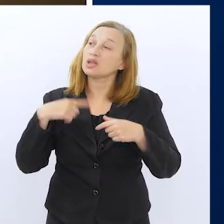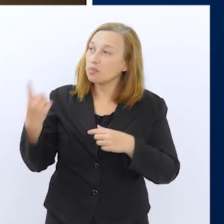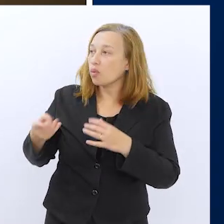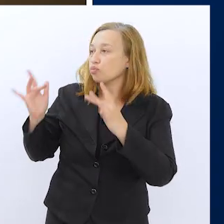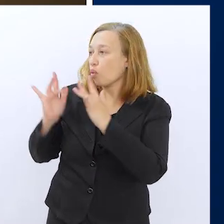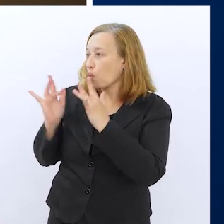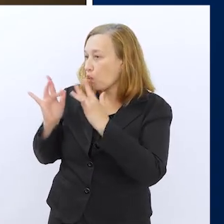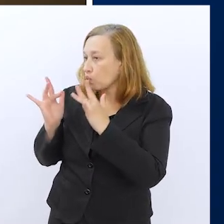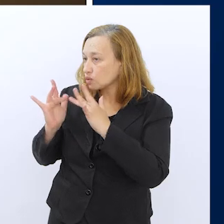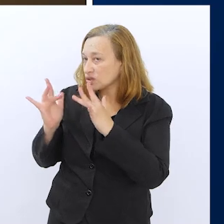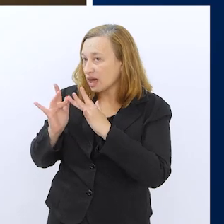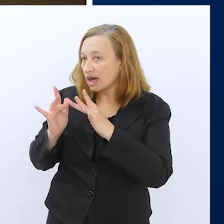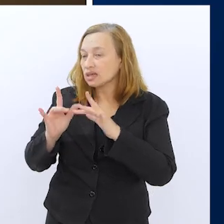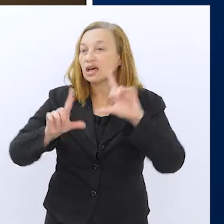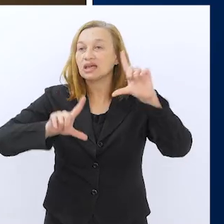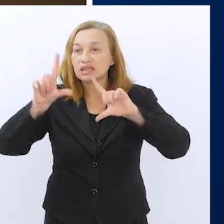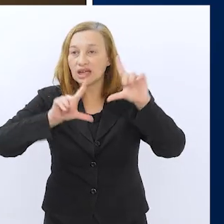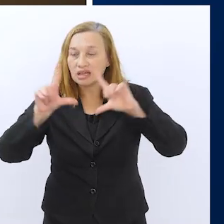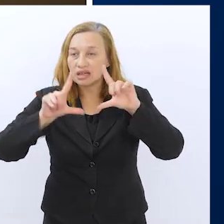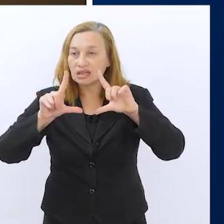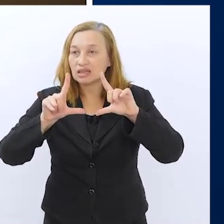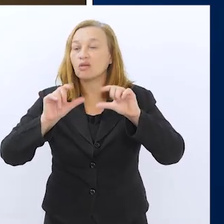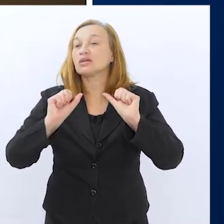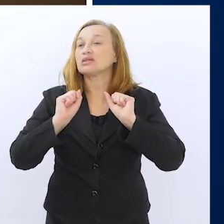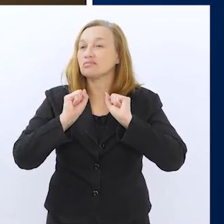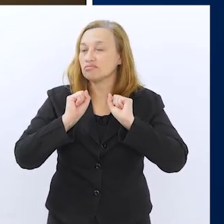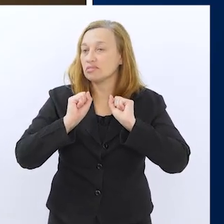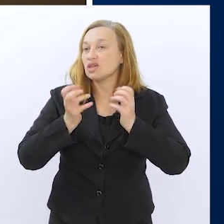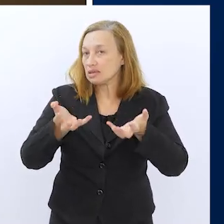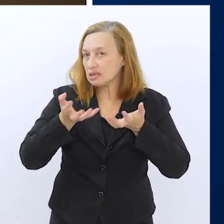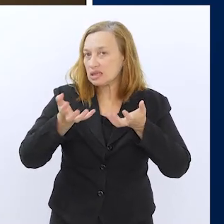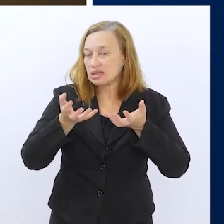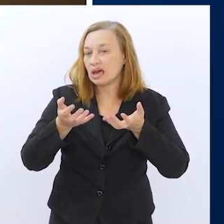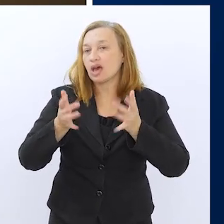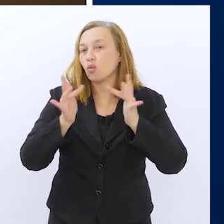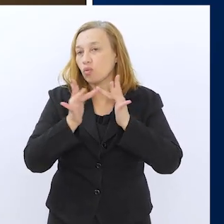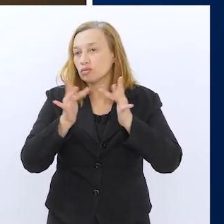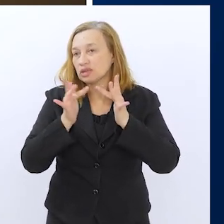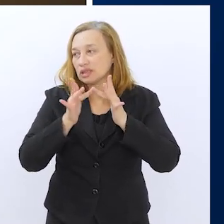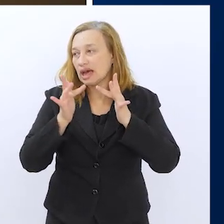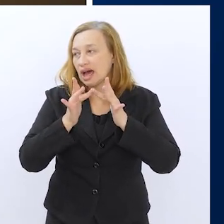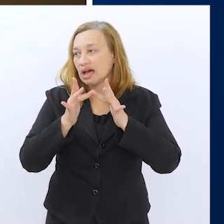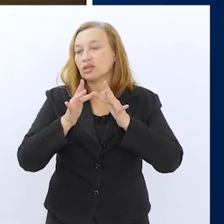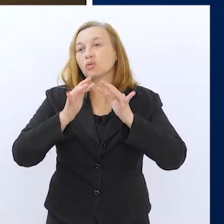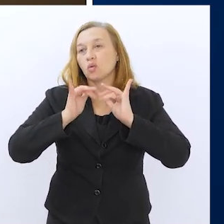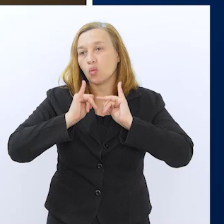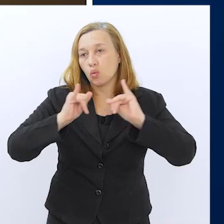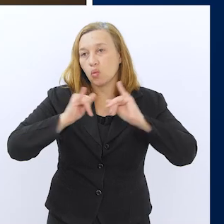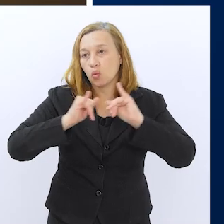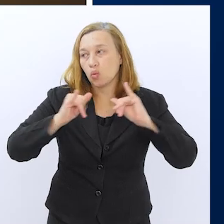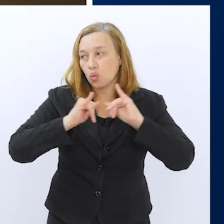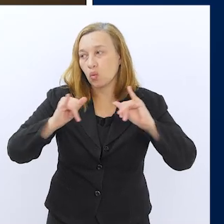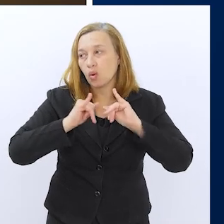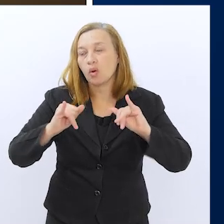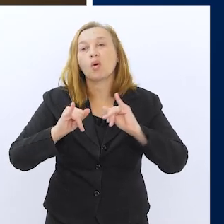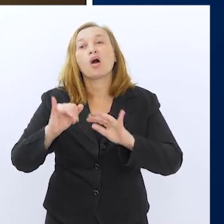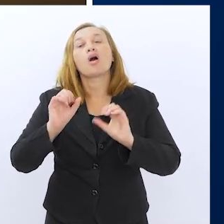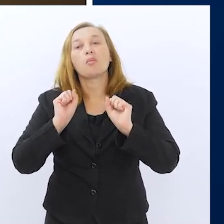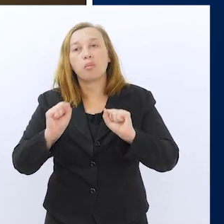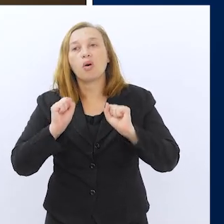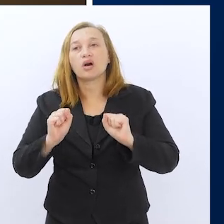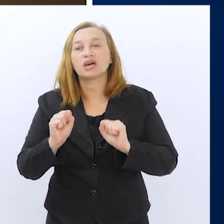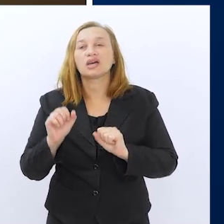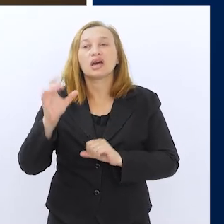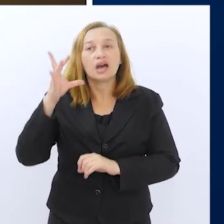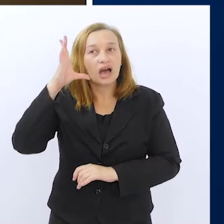E posso depois passar meu contato, né? A produção do programa, se quiser passar, a gente estou super aberta e são